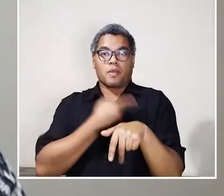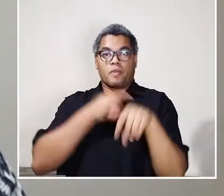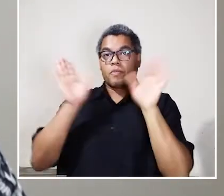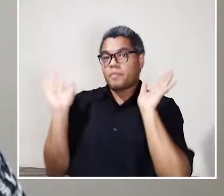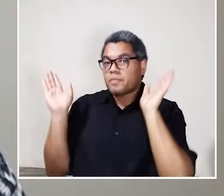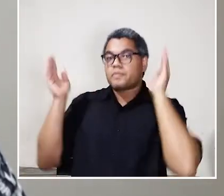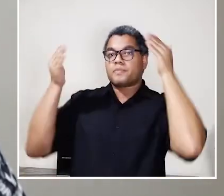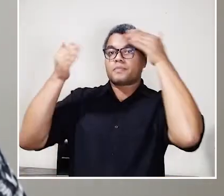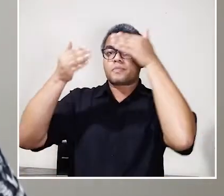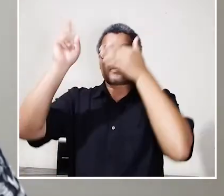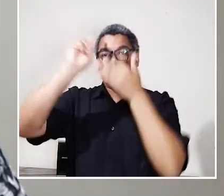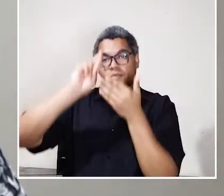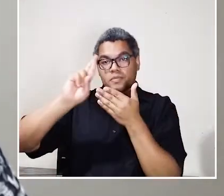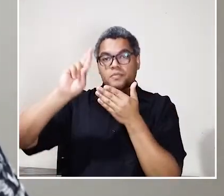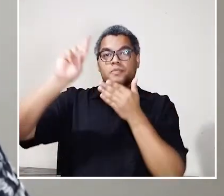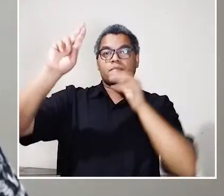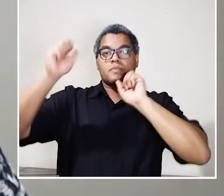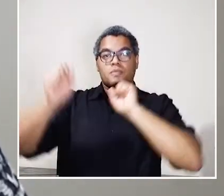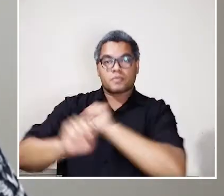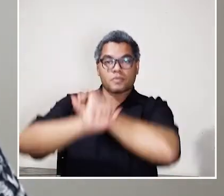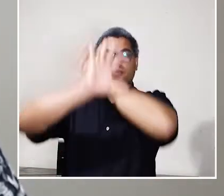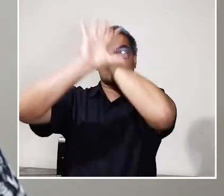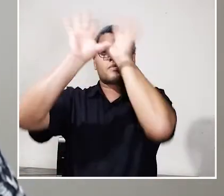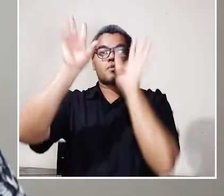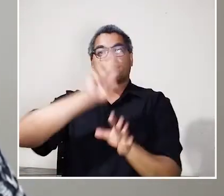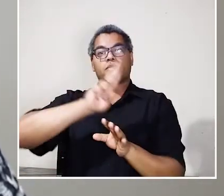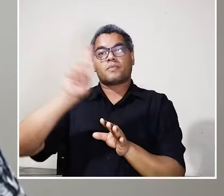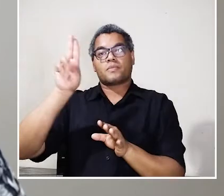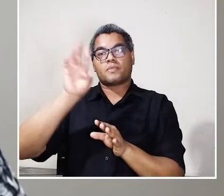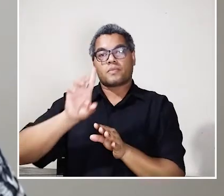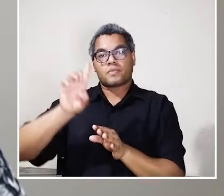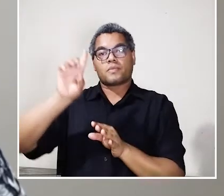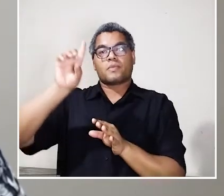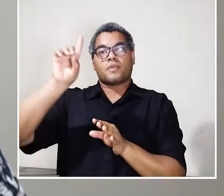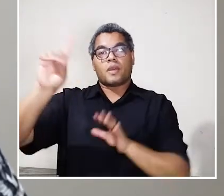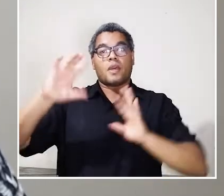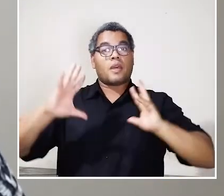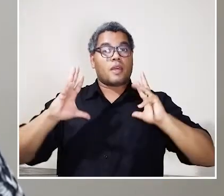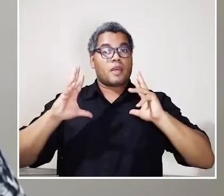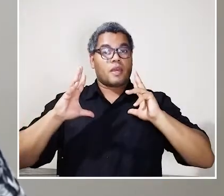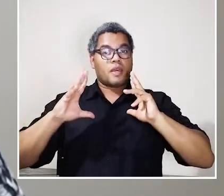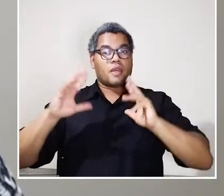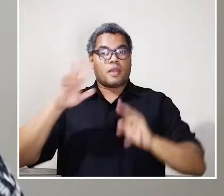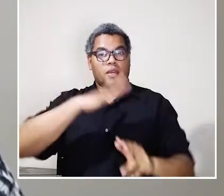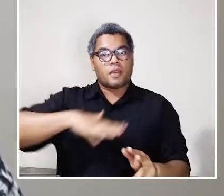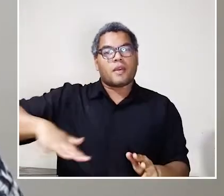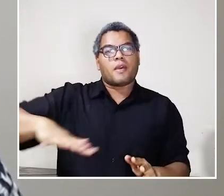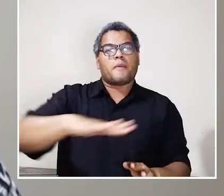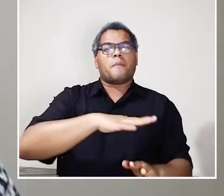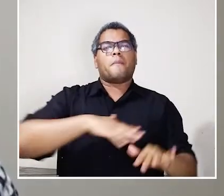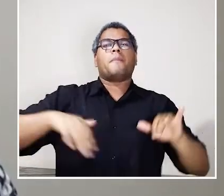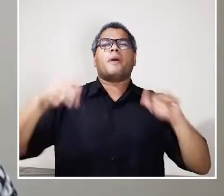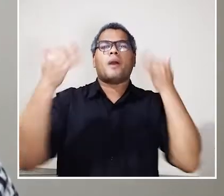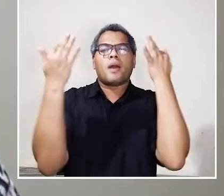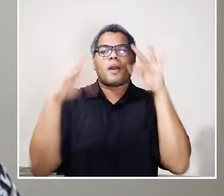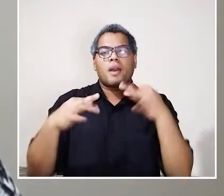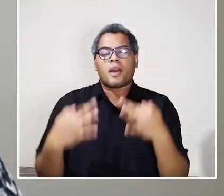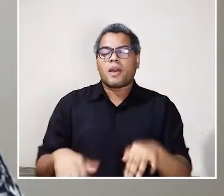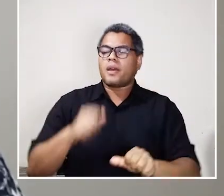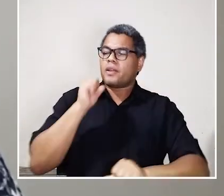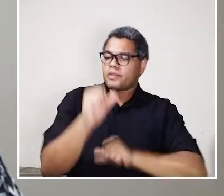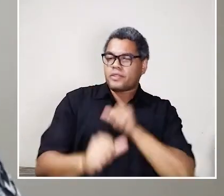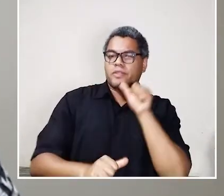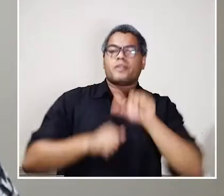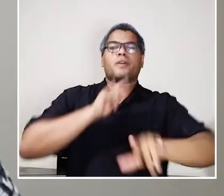nós apontamos para o Senhor, glorificamos o nome dele em meio à dor e o tornamos muito